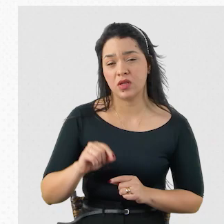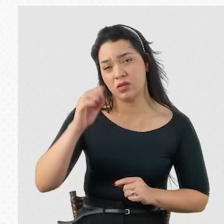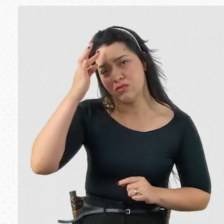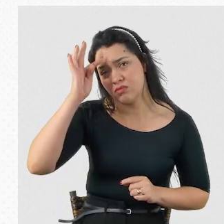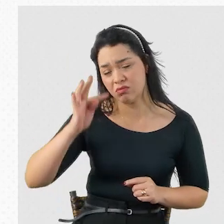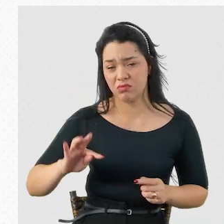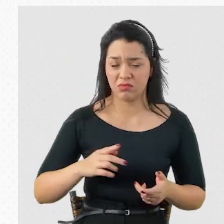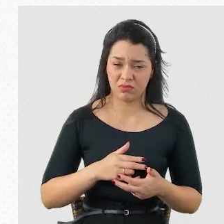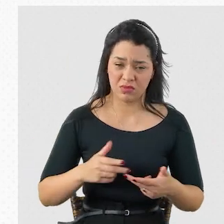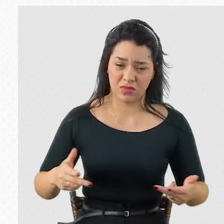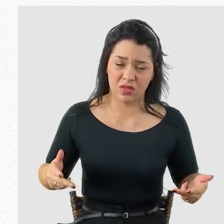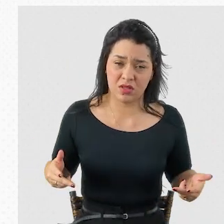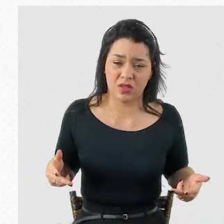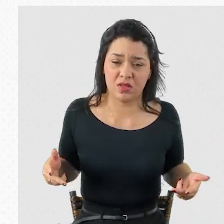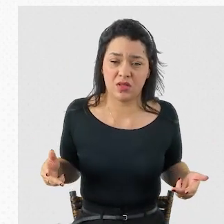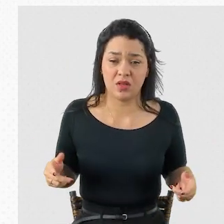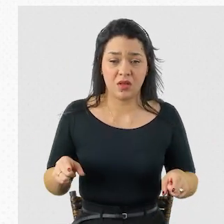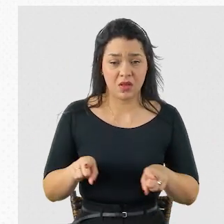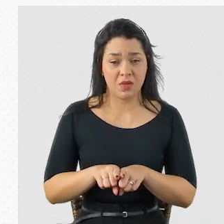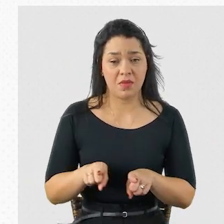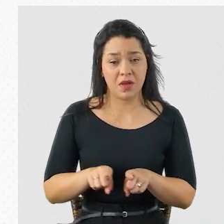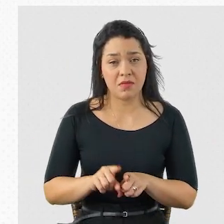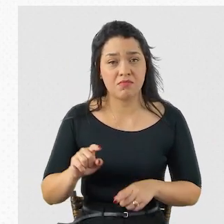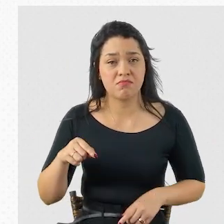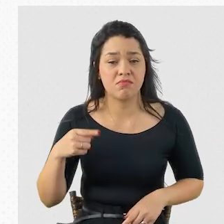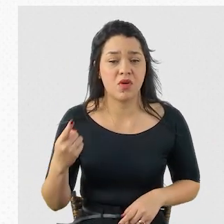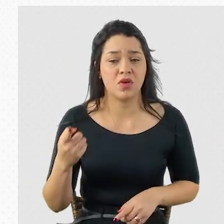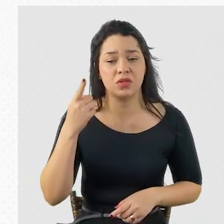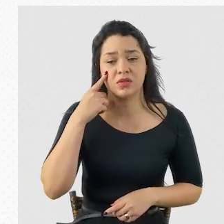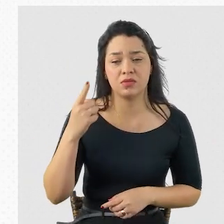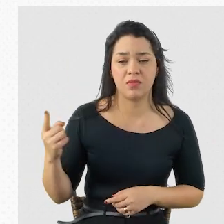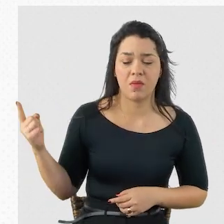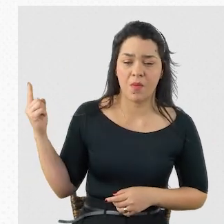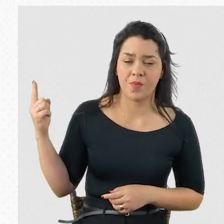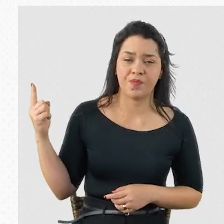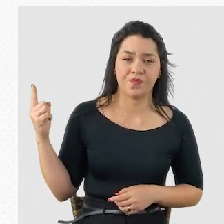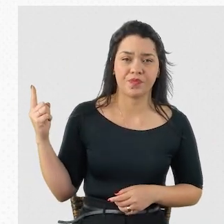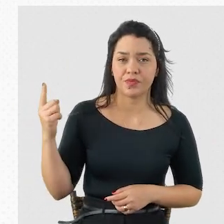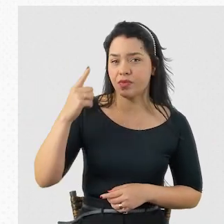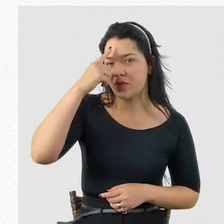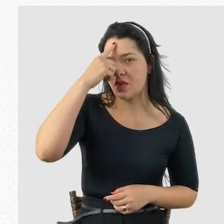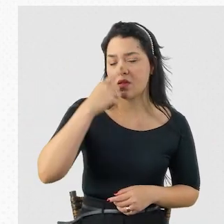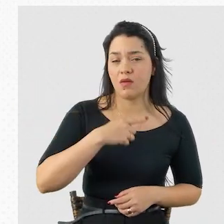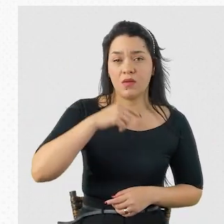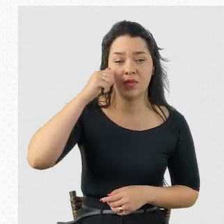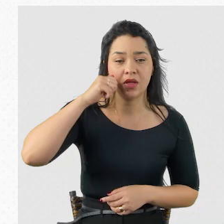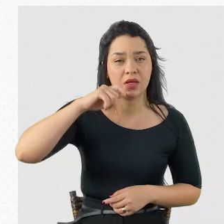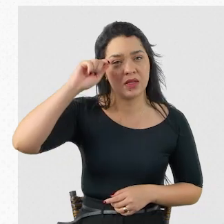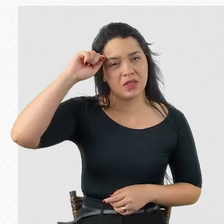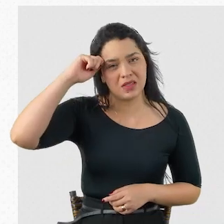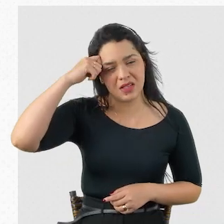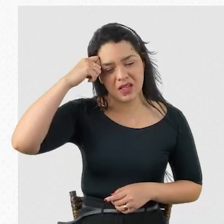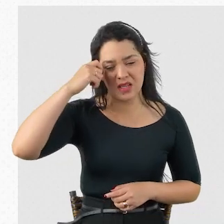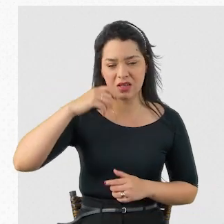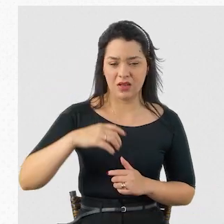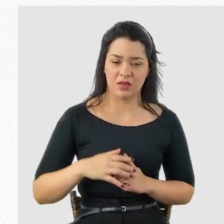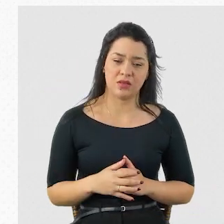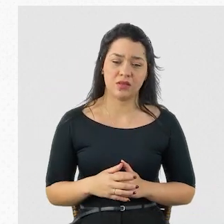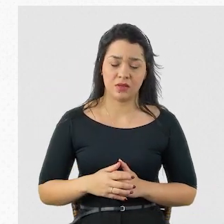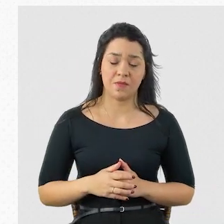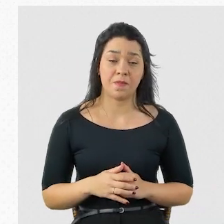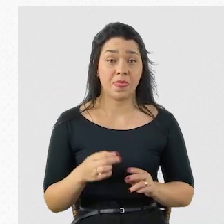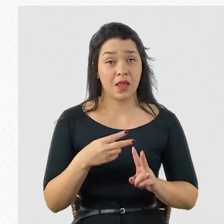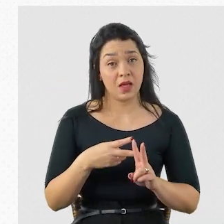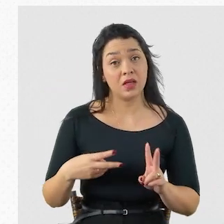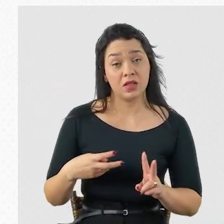subalternos, contra-hegemônicos, pós-colonial, figuras de mulheres negras, figuras de mulheres comunitárias, mulheres indígenas